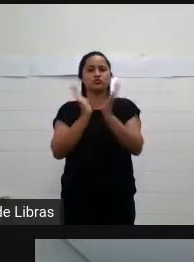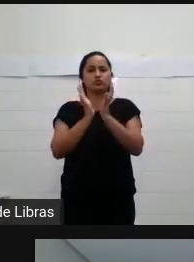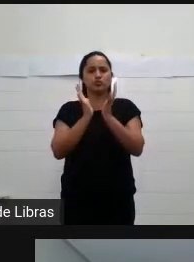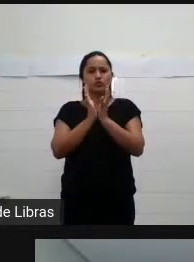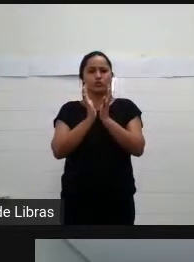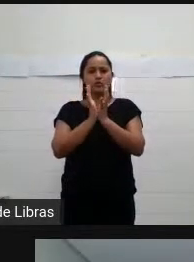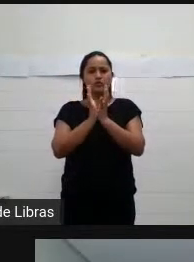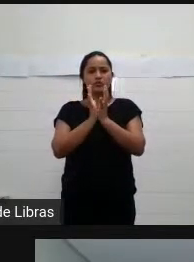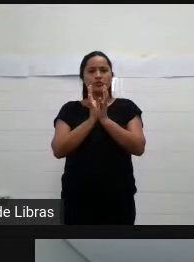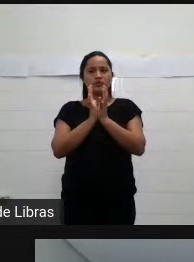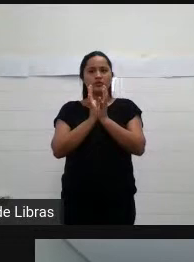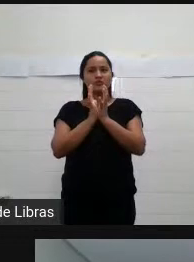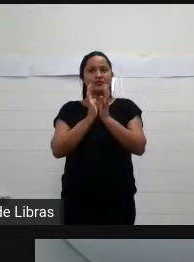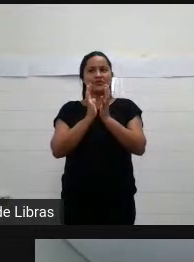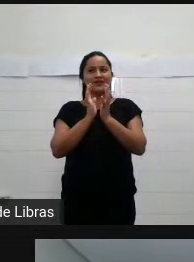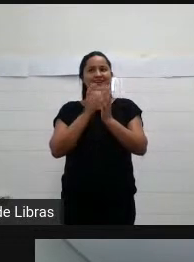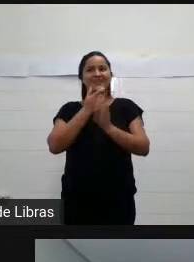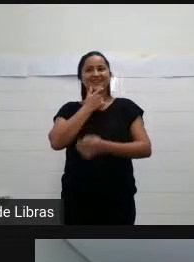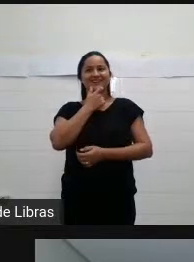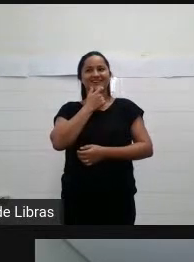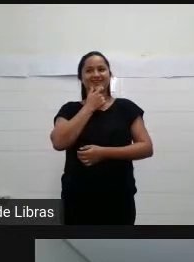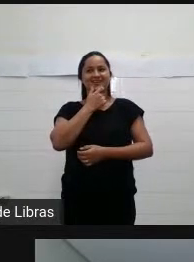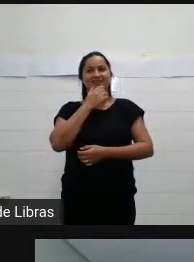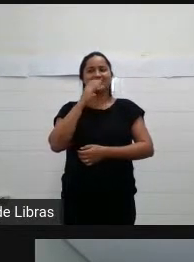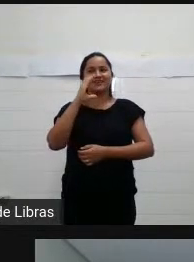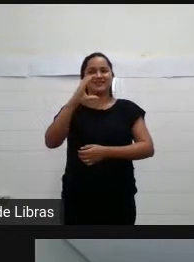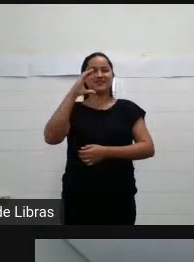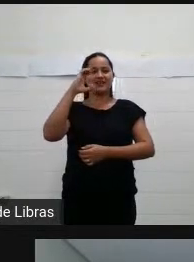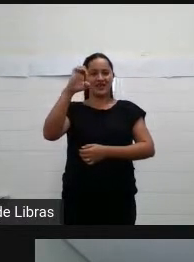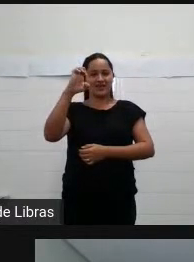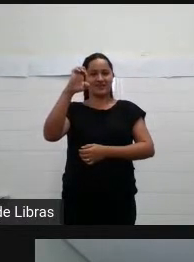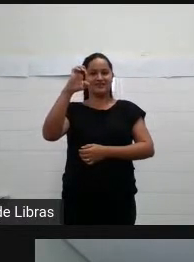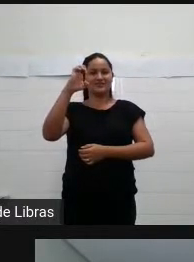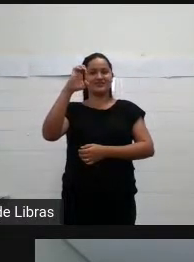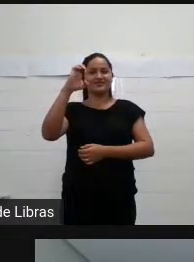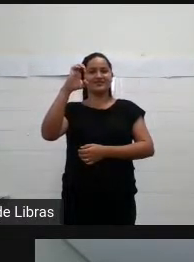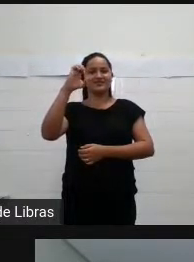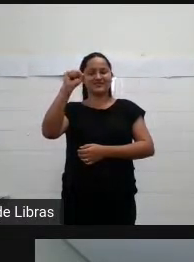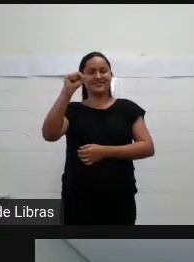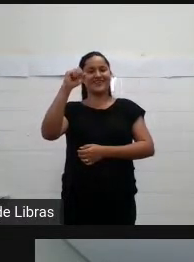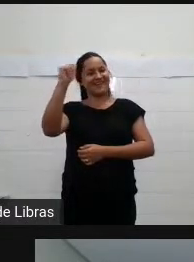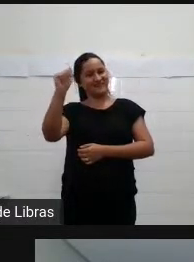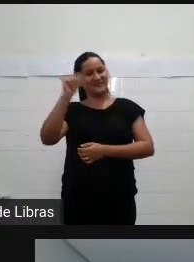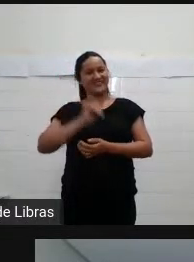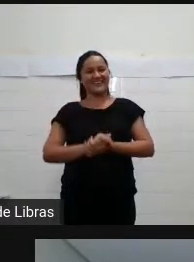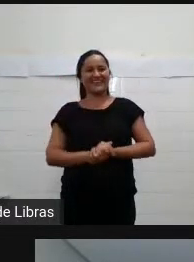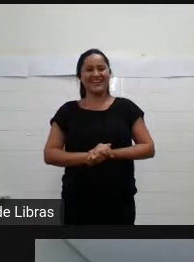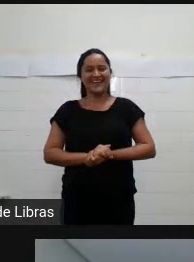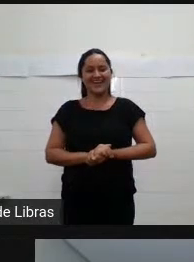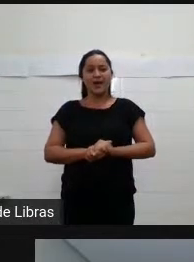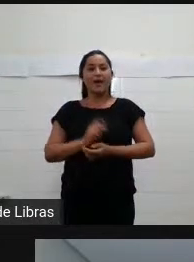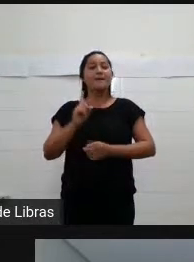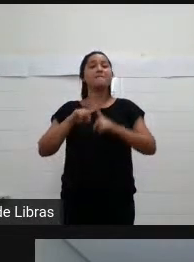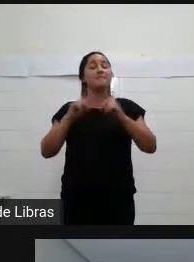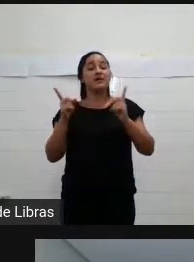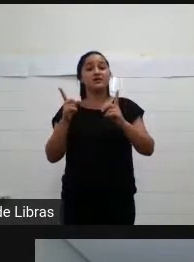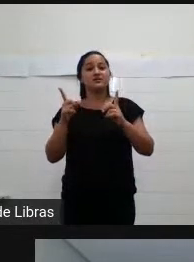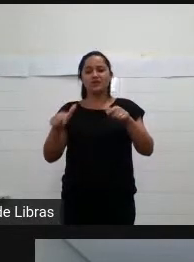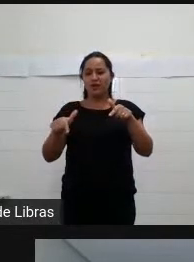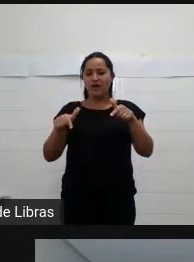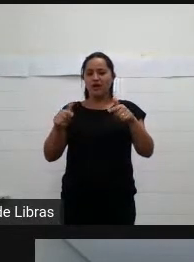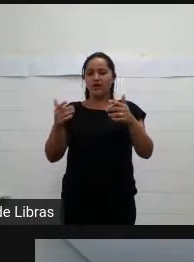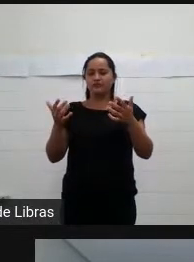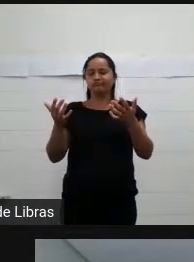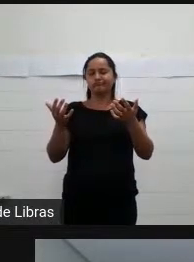Philosophical Association, e é uma associação de filósofos caribenhos, mas que não só abriga filósofos,